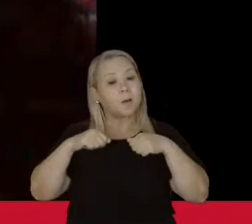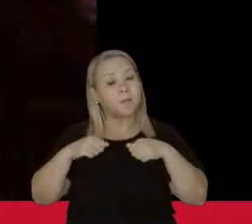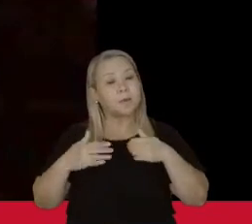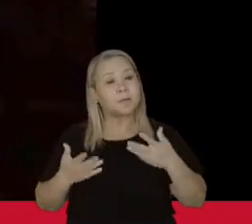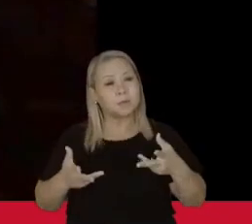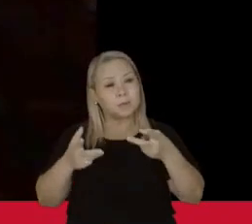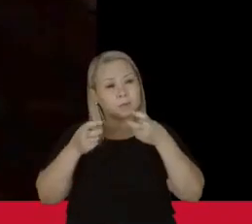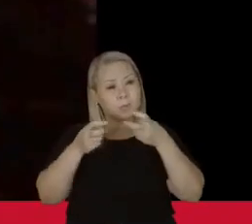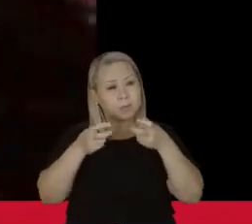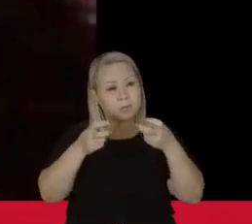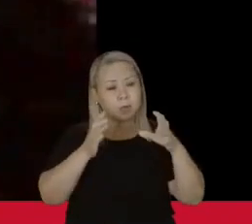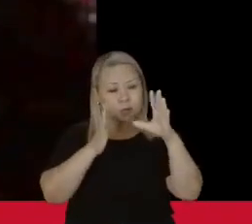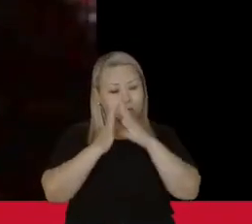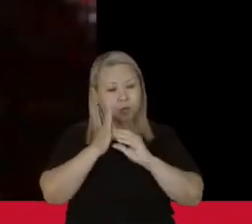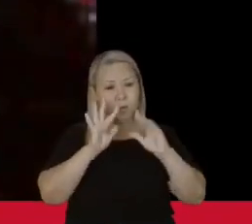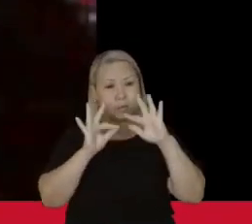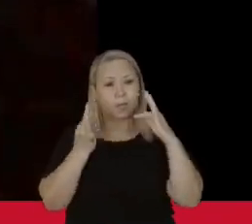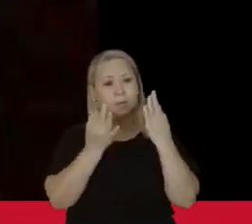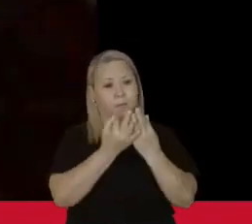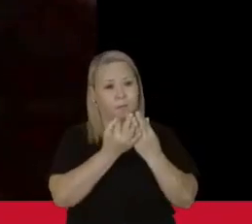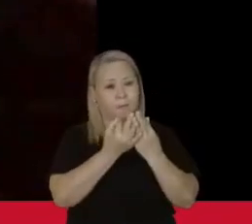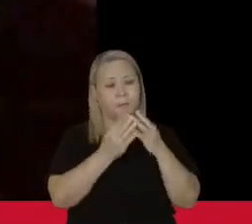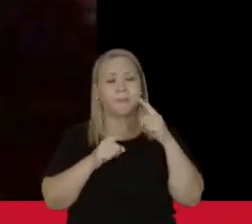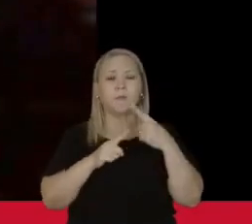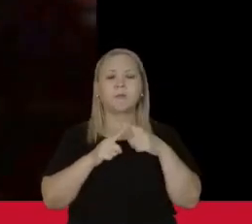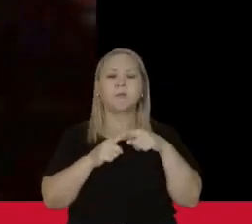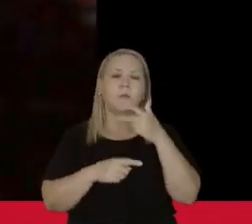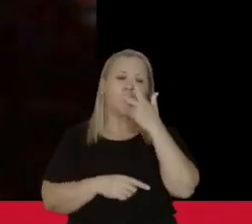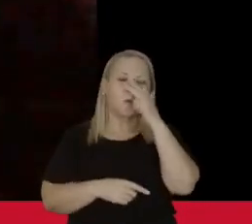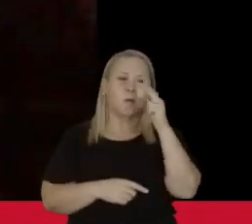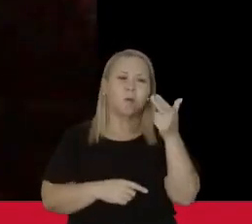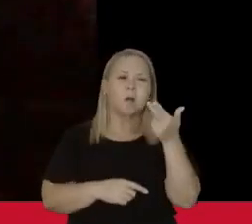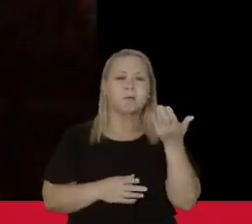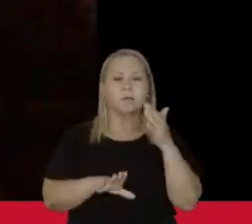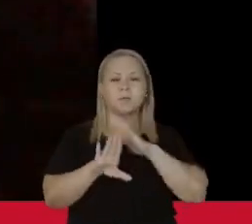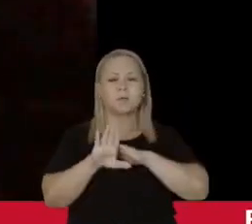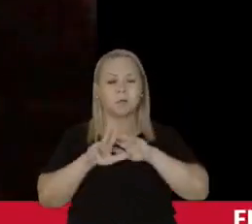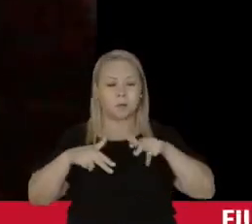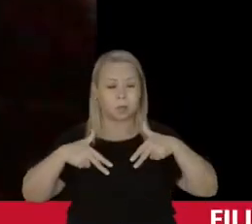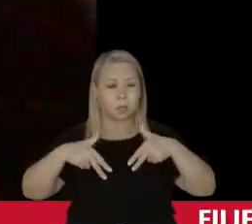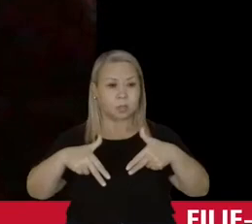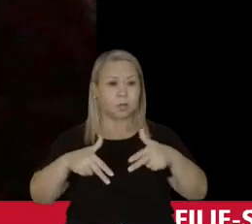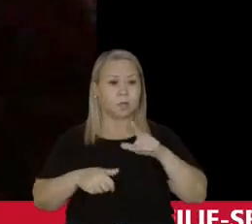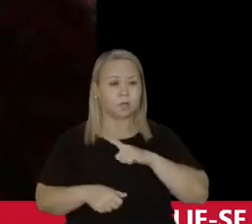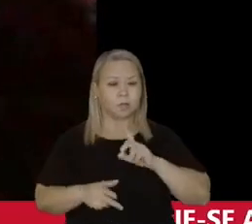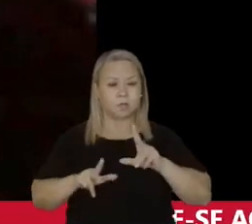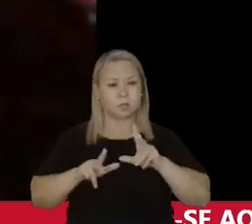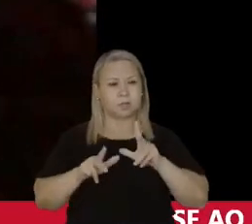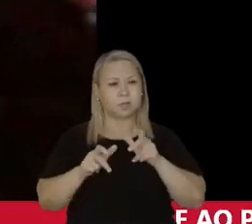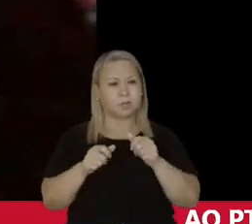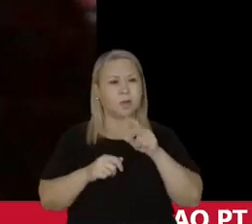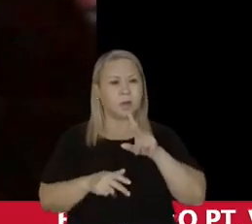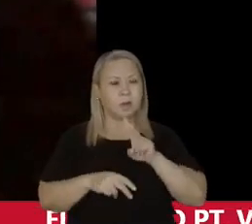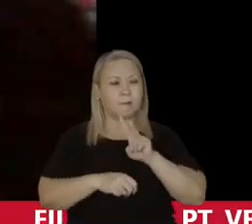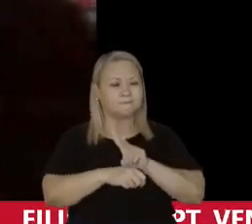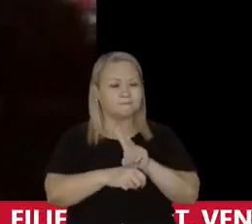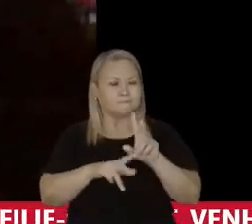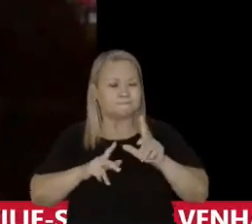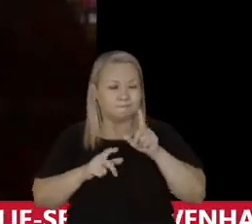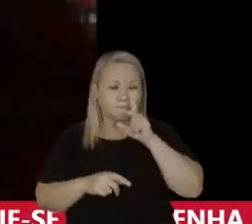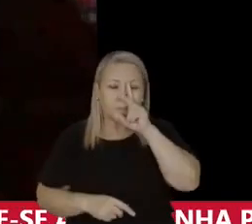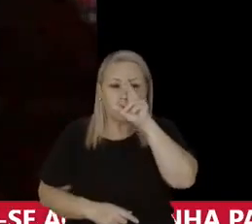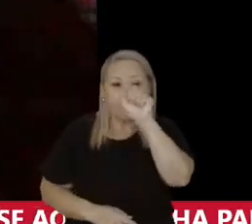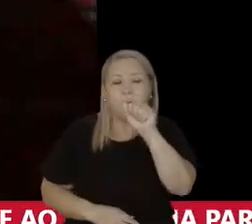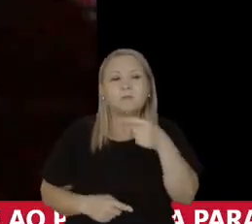perceber outros modelos de família. E por que eu acho que a ideologia de gênero ela tem tanta força, né, essa noção